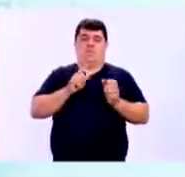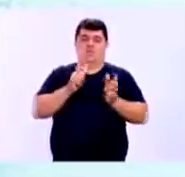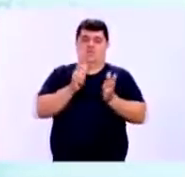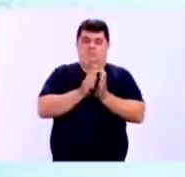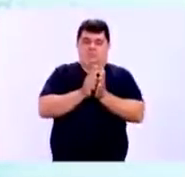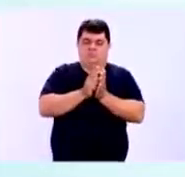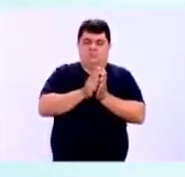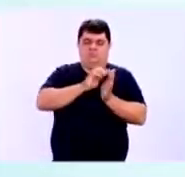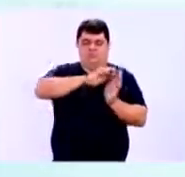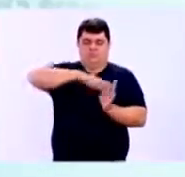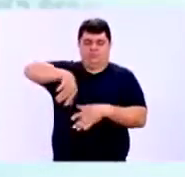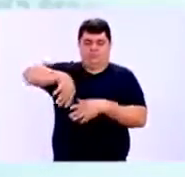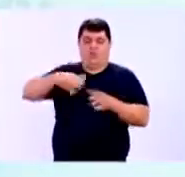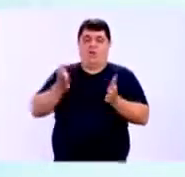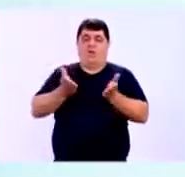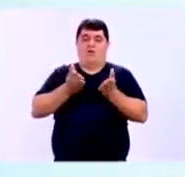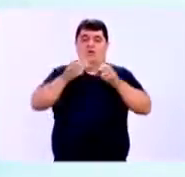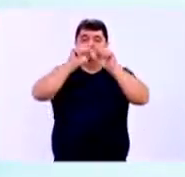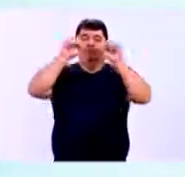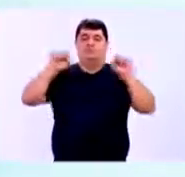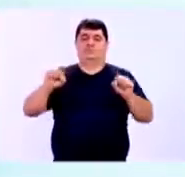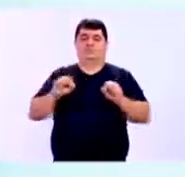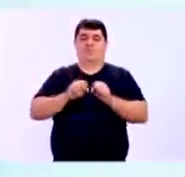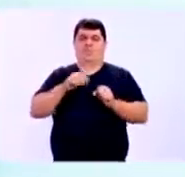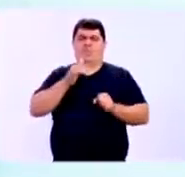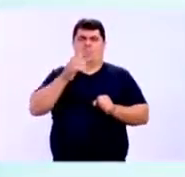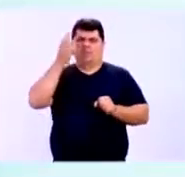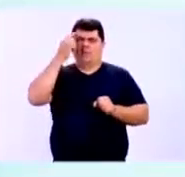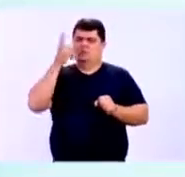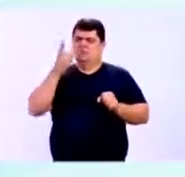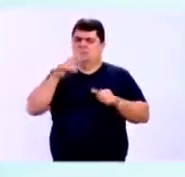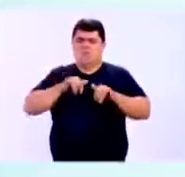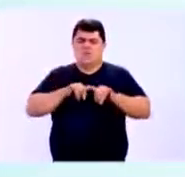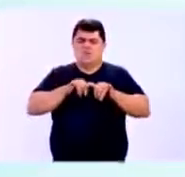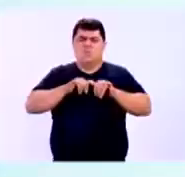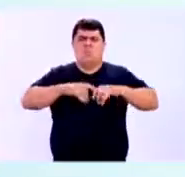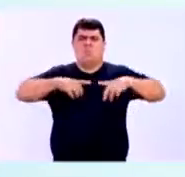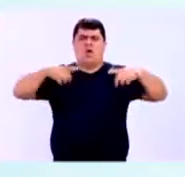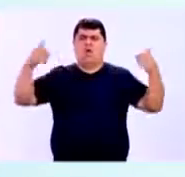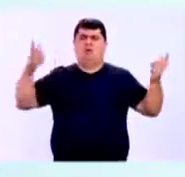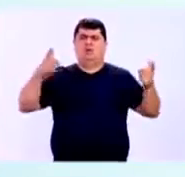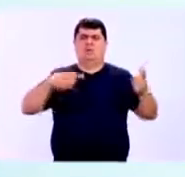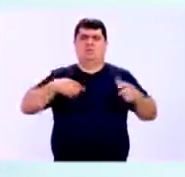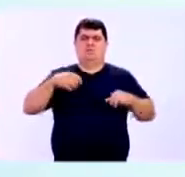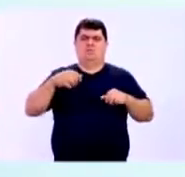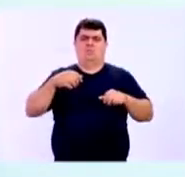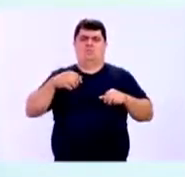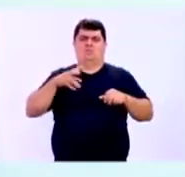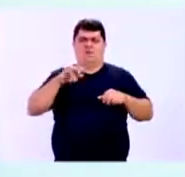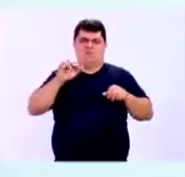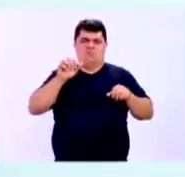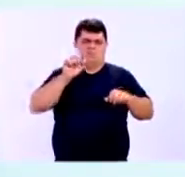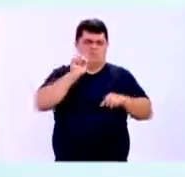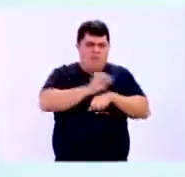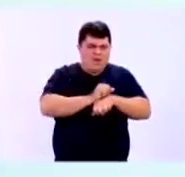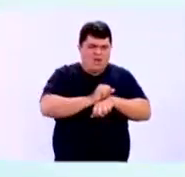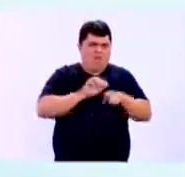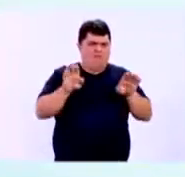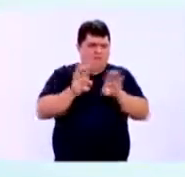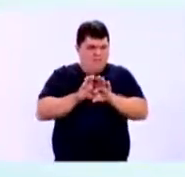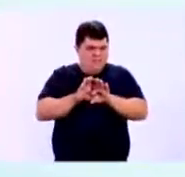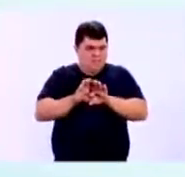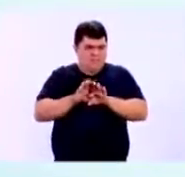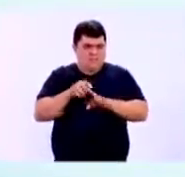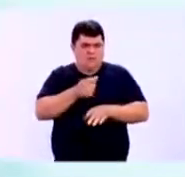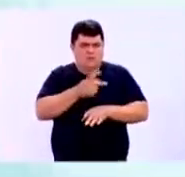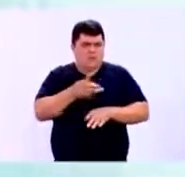automáticas. Imagine um supermercado grande tendo que parar para verificar seu estoque. Espera aí,